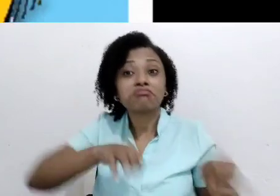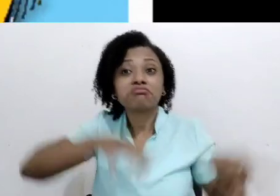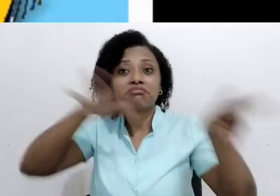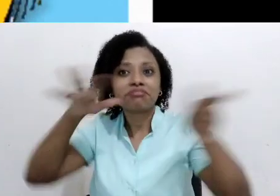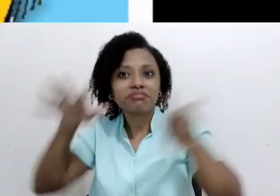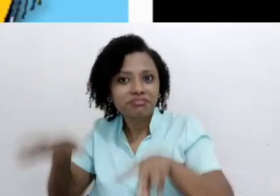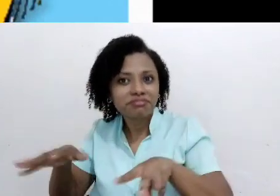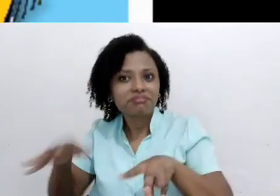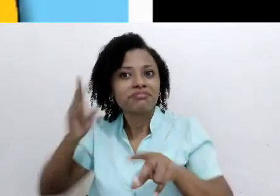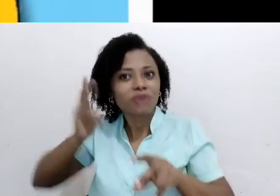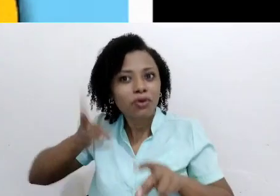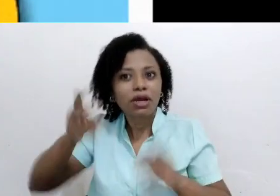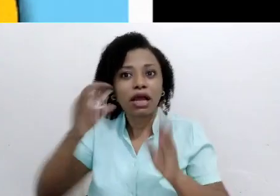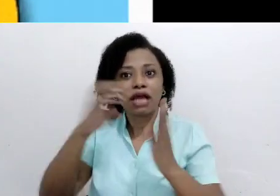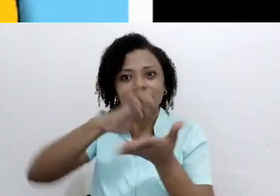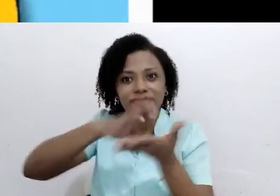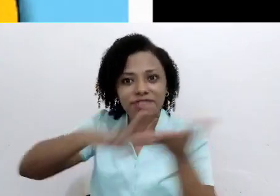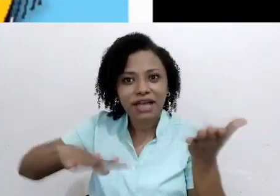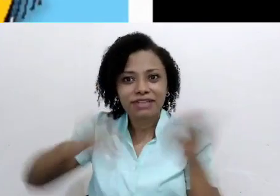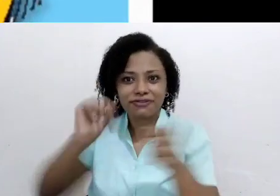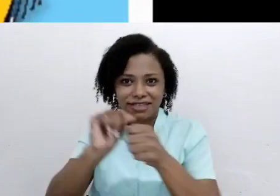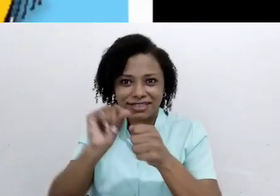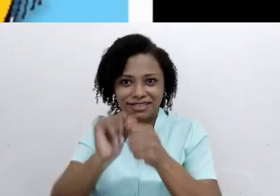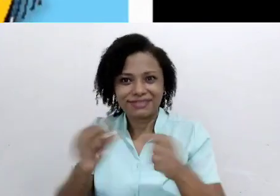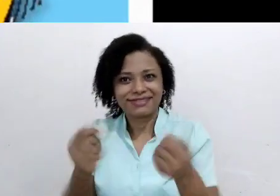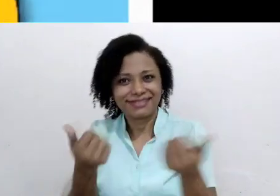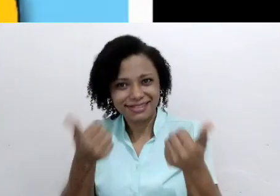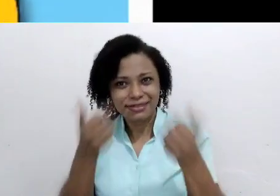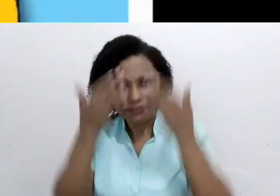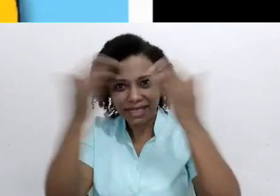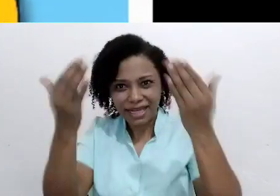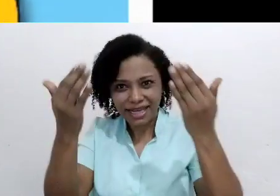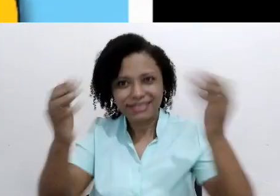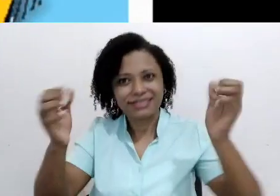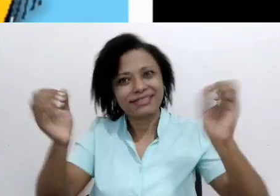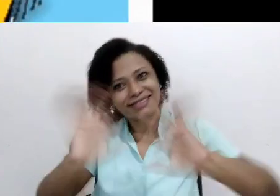e nas próximas semanas a gente faz exercícios, beleza? Mais obrigado.